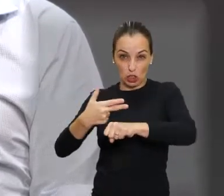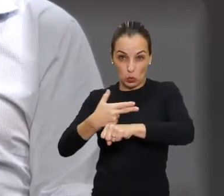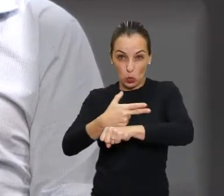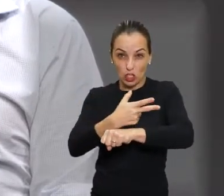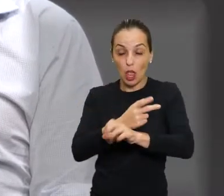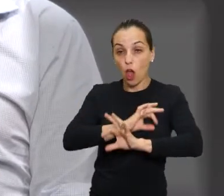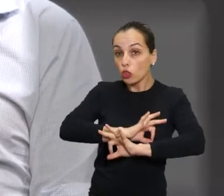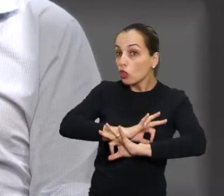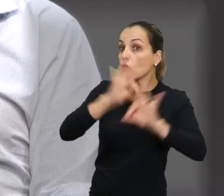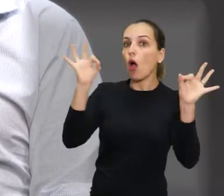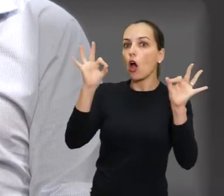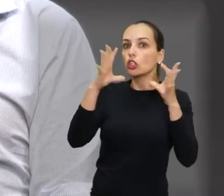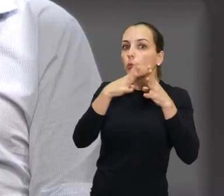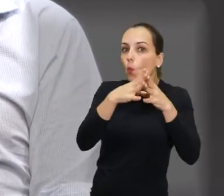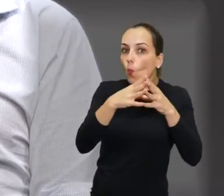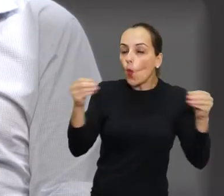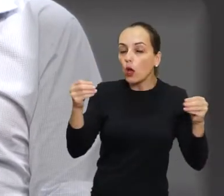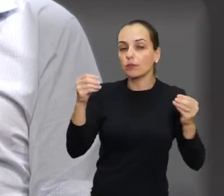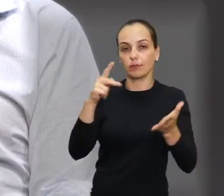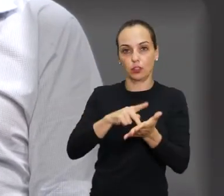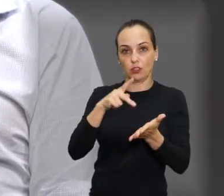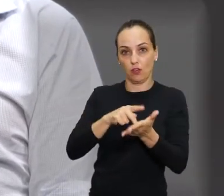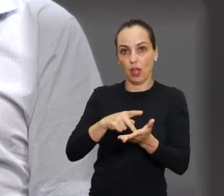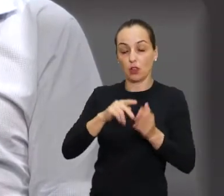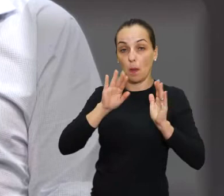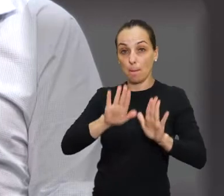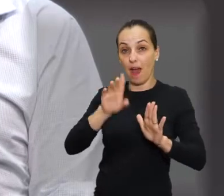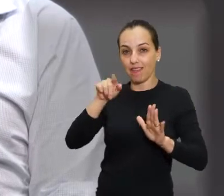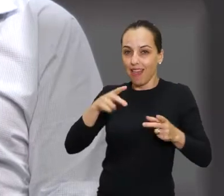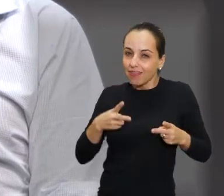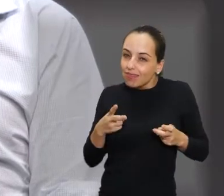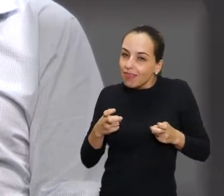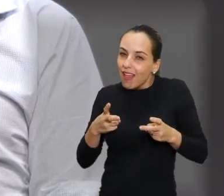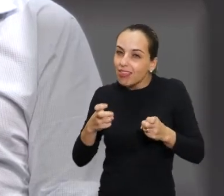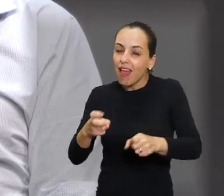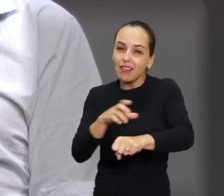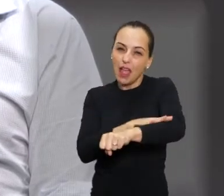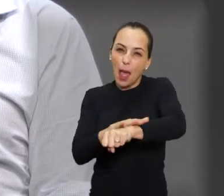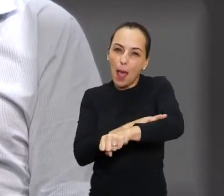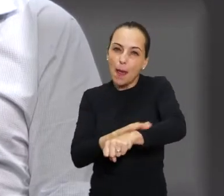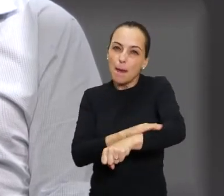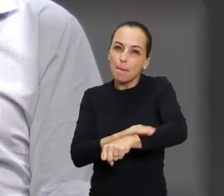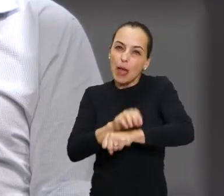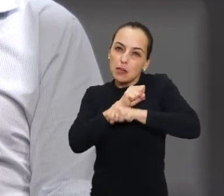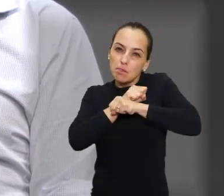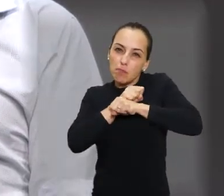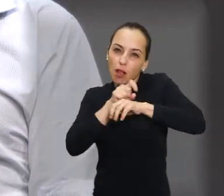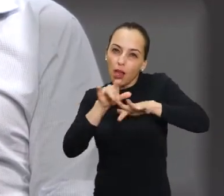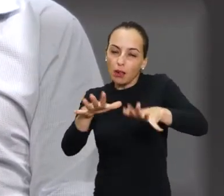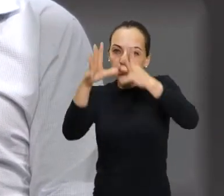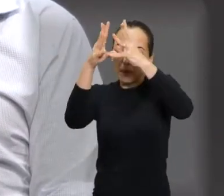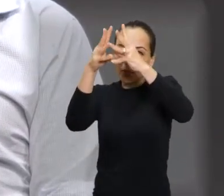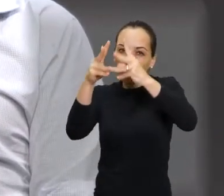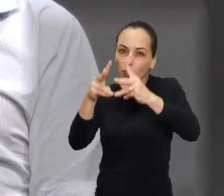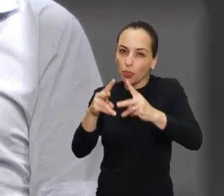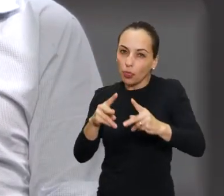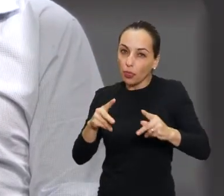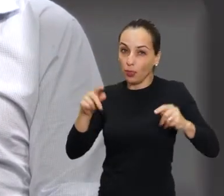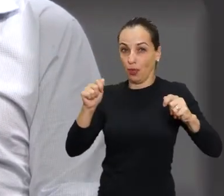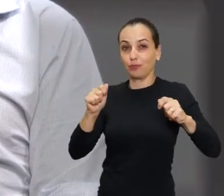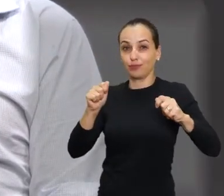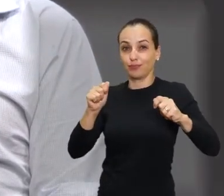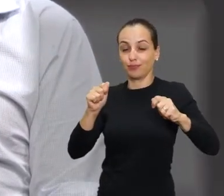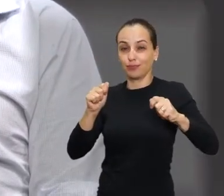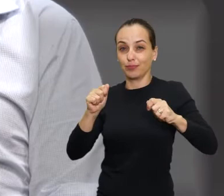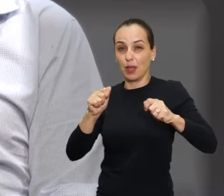porque isso faz com que o tratamento cirúrgico seja plenamente curativo. Apesar disso, é um câncer,